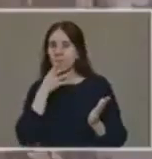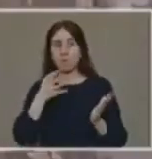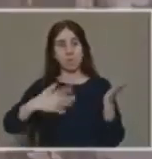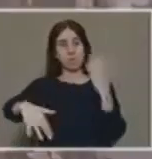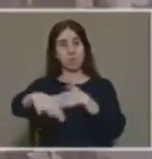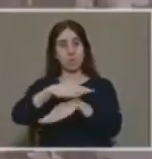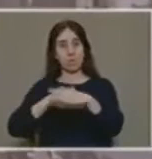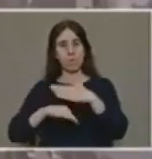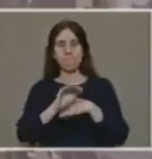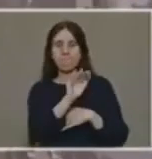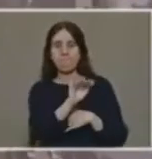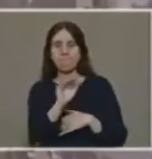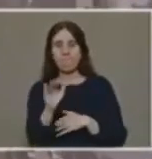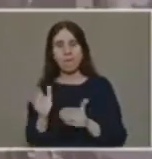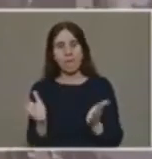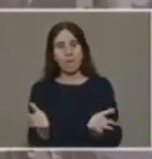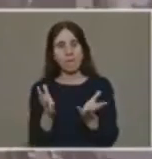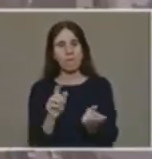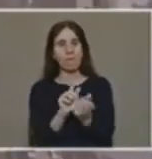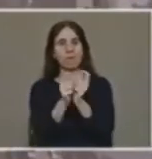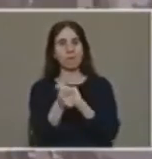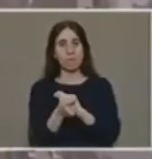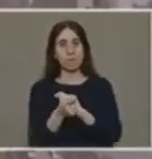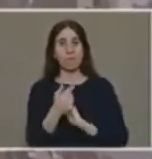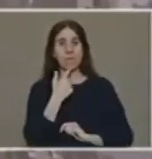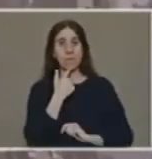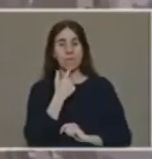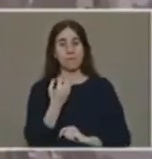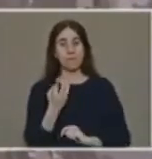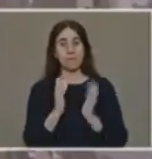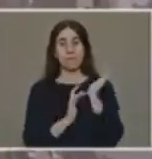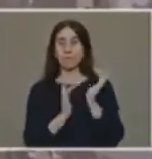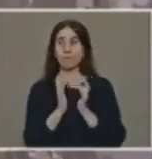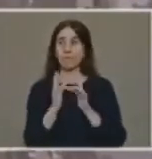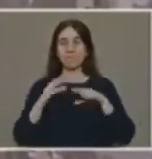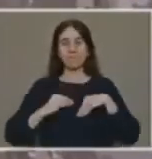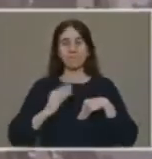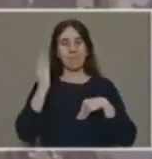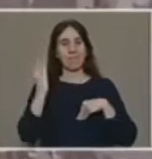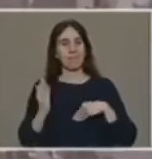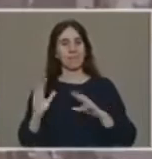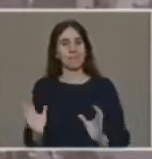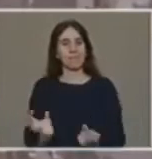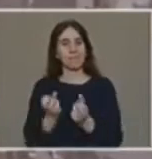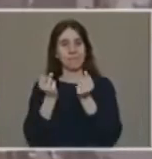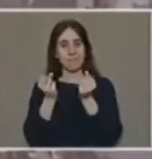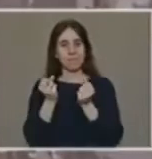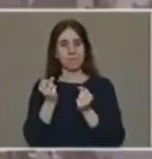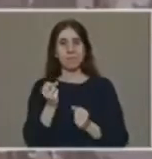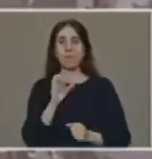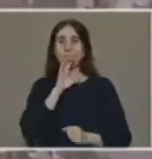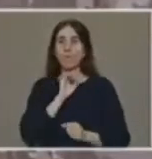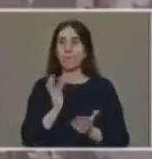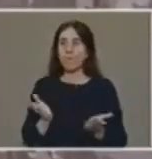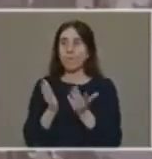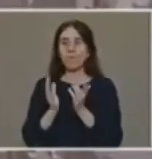multidão, motivando-a à conversão, isto é, ao acolhimento de Jesus como Messias, o Filho esperado de